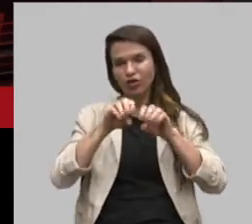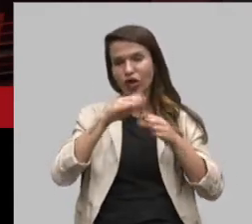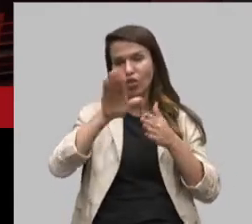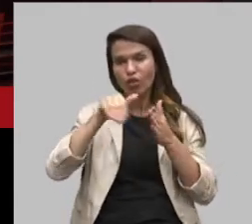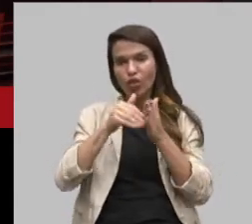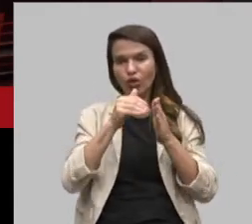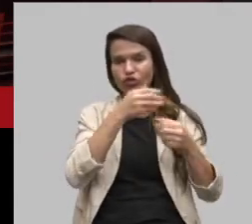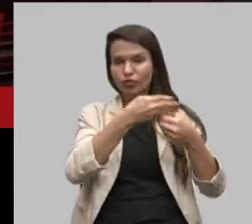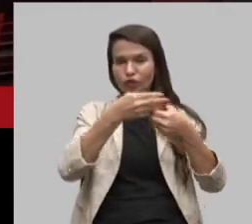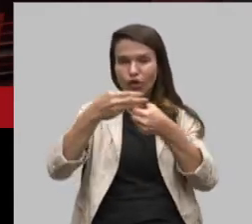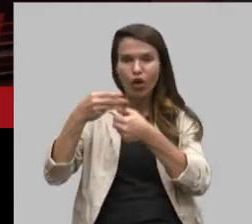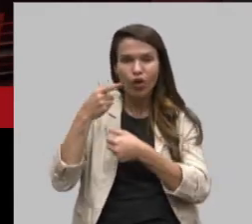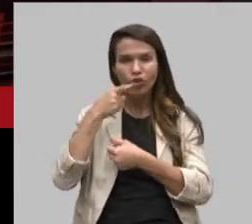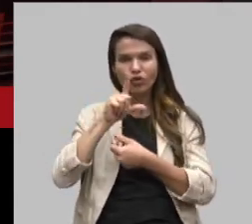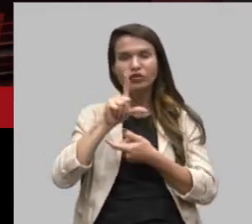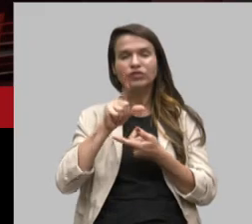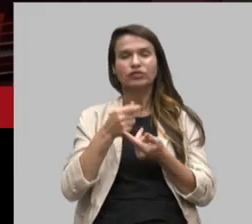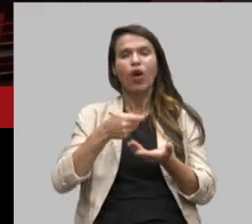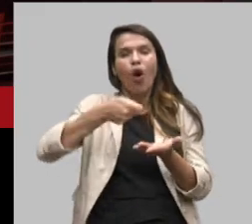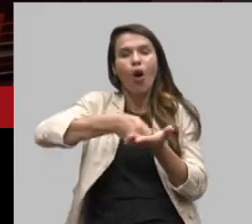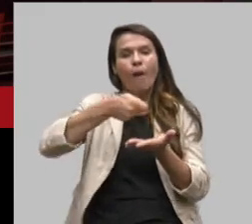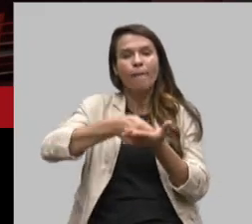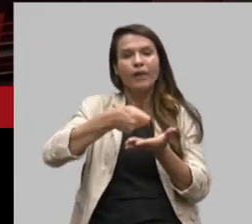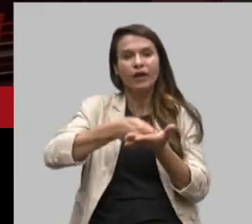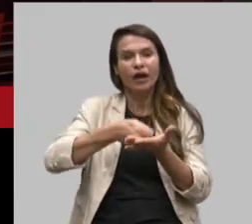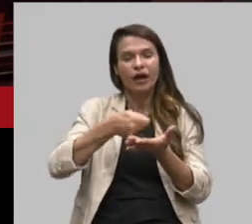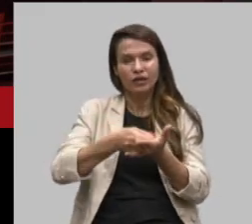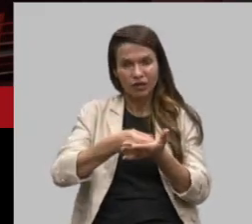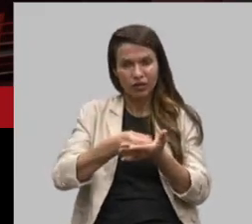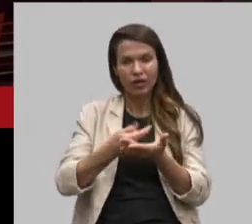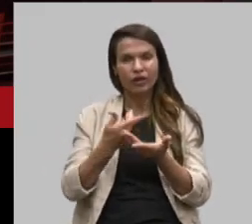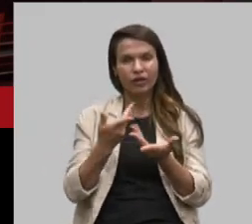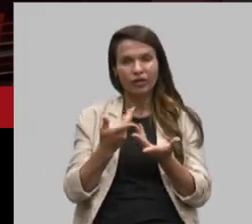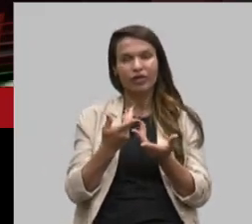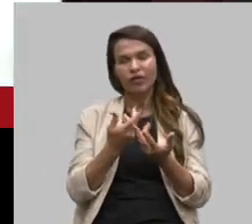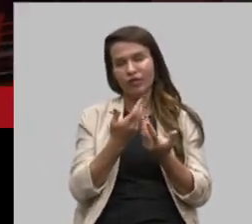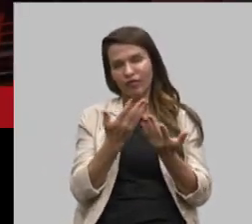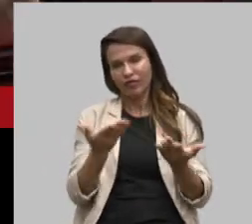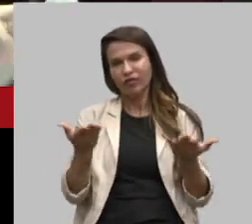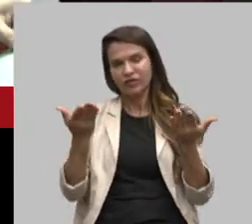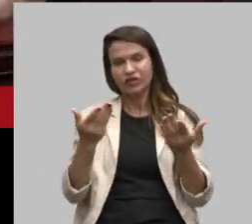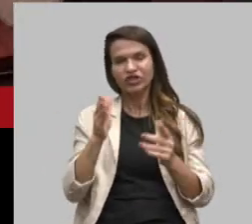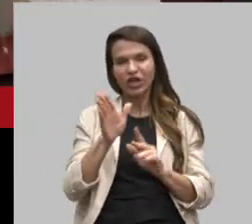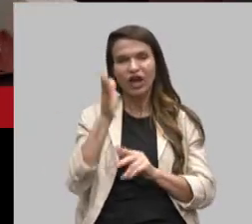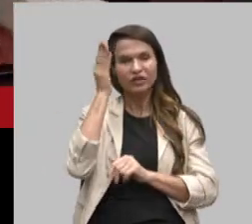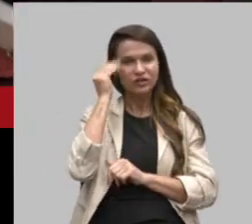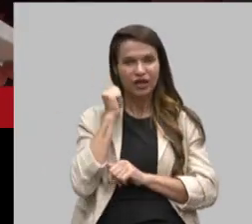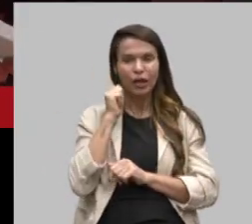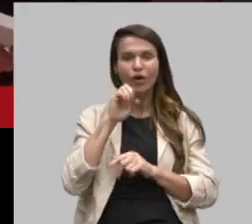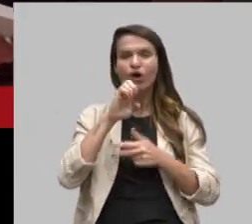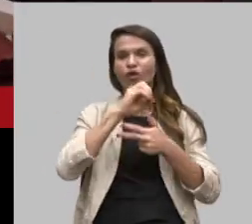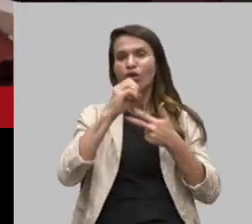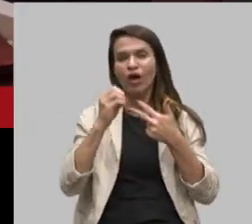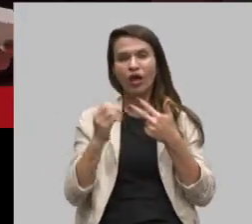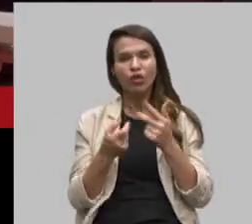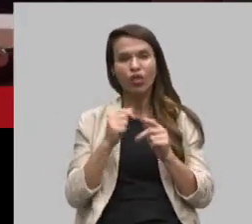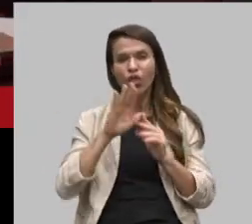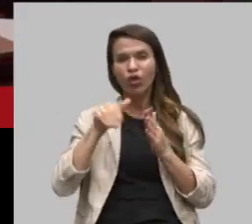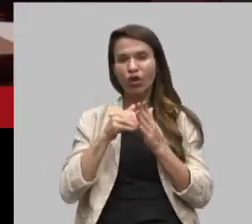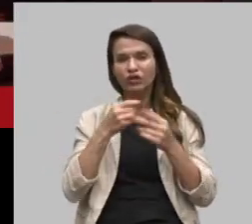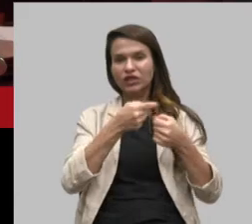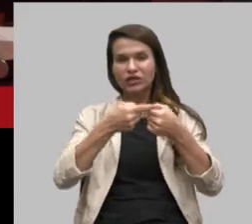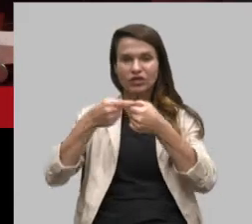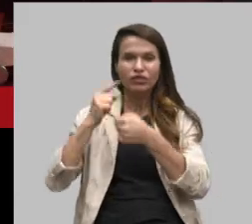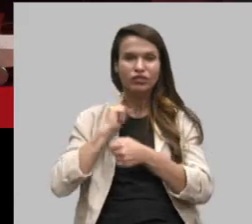para querer colocar obrigatoriedade em algo porque como muitos de vocês já sabem não é nem todas as cidad de Minas Gerais que tem